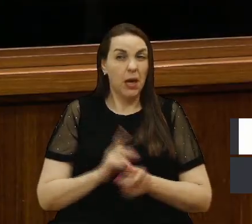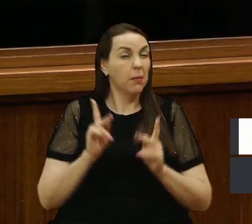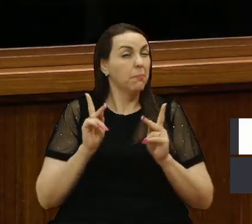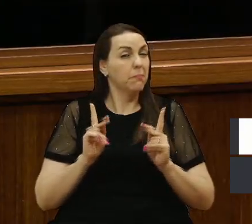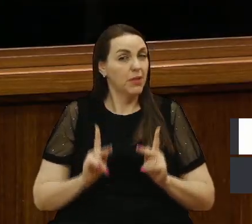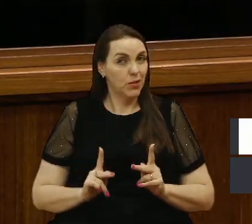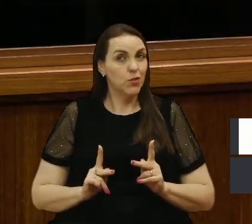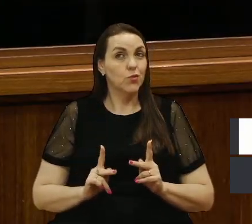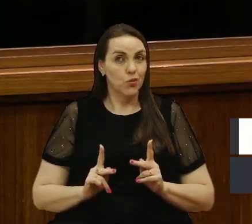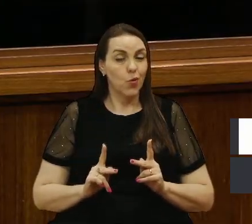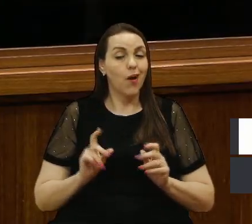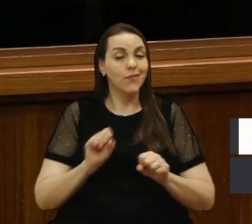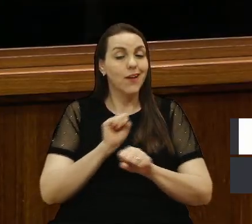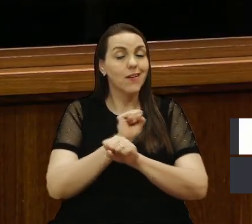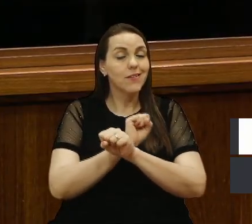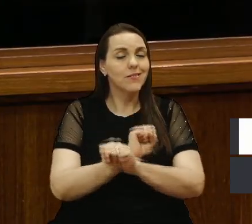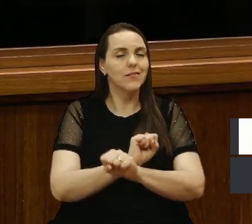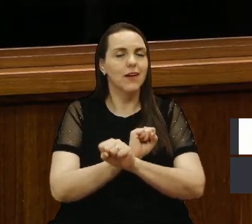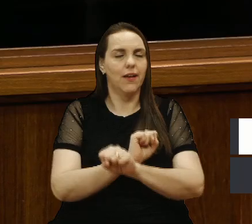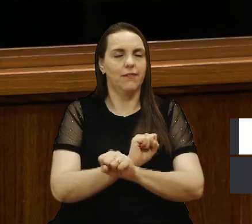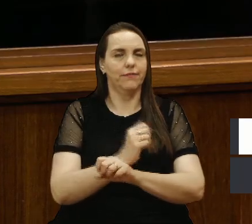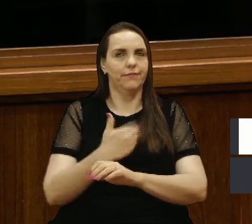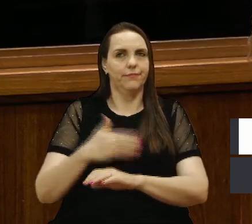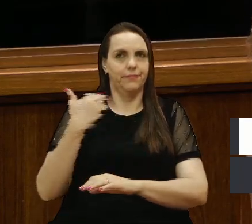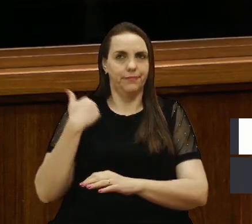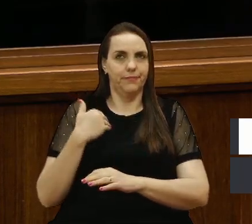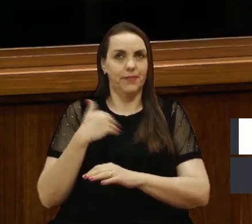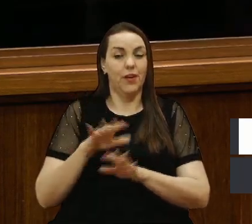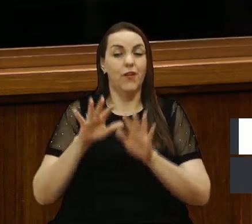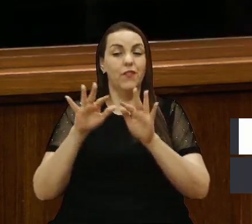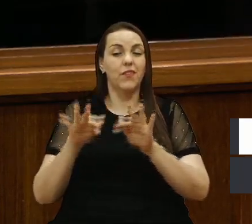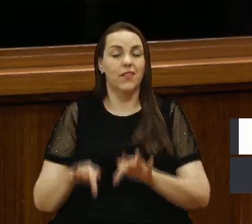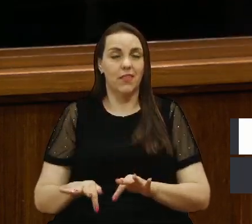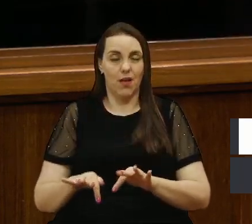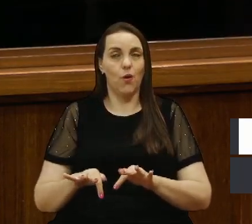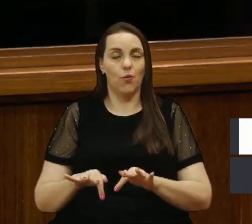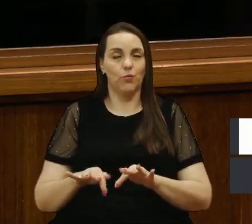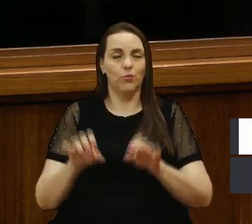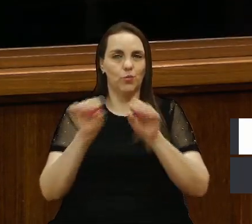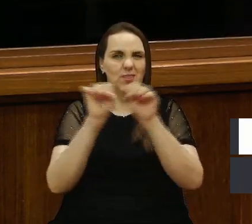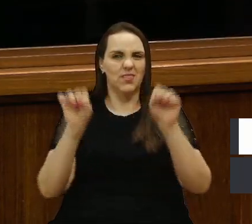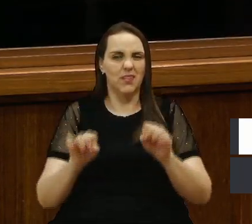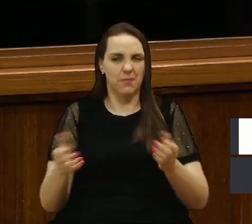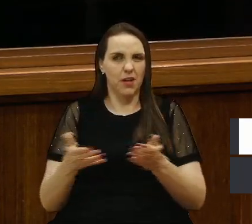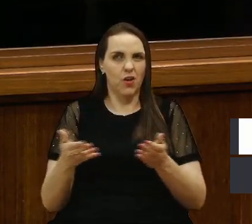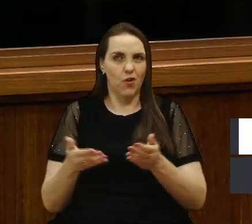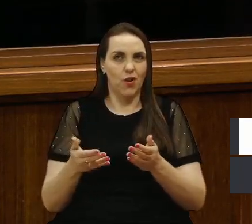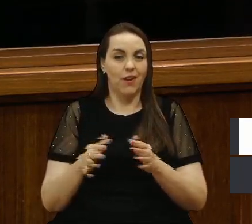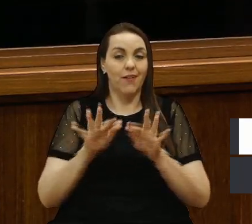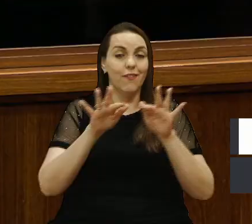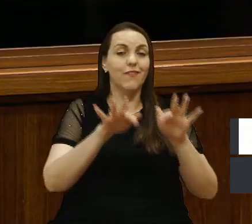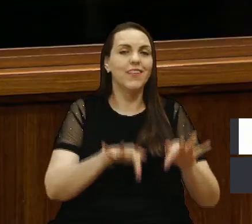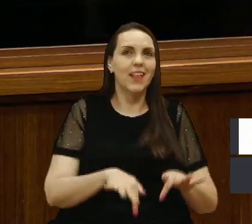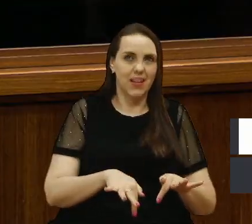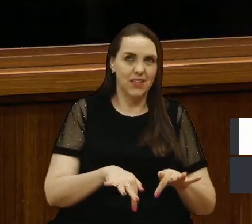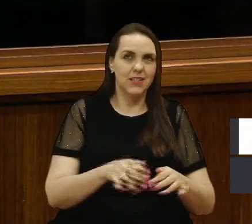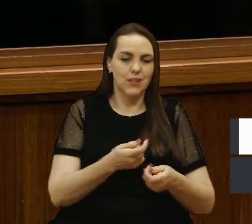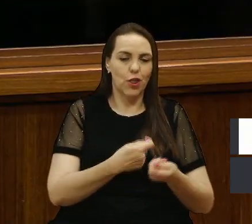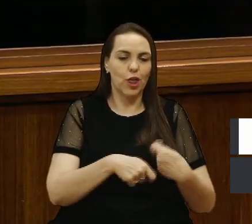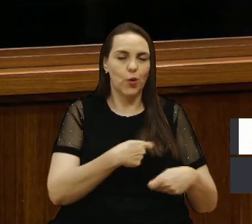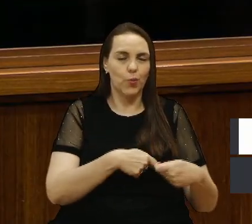Pessoas eram escravizadas. E terminar com esse sistema acabaria com a